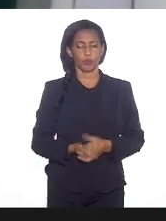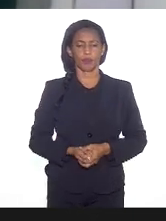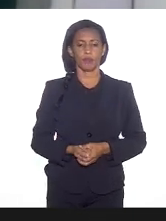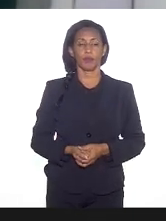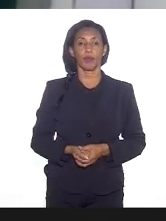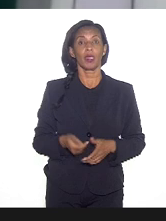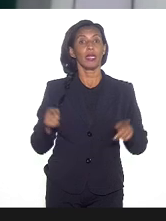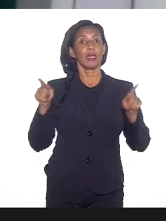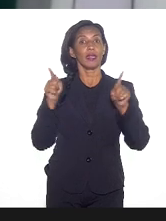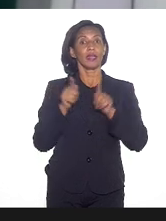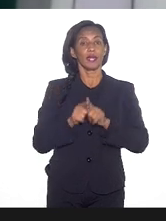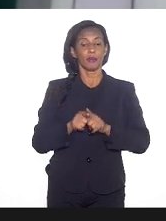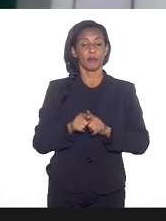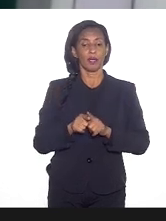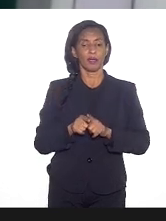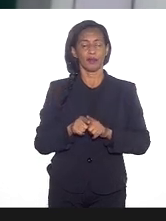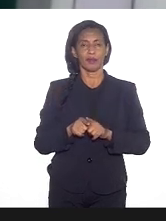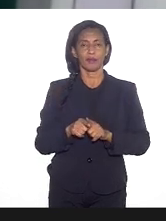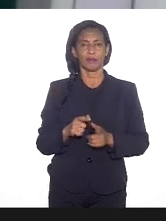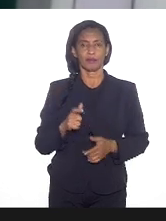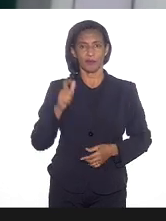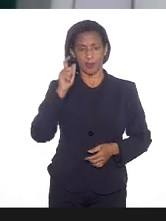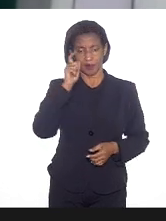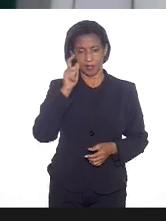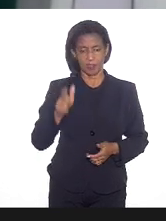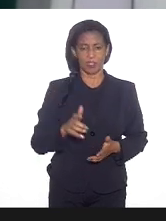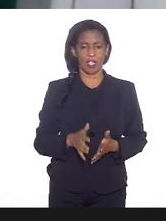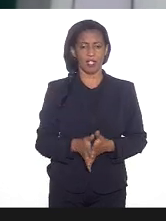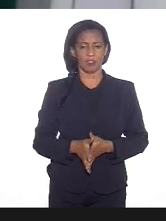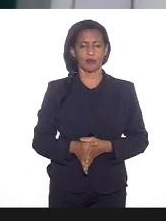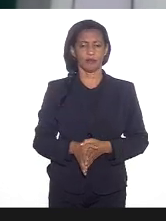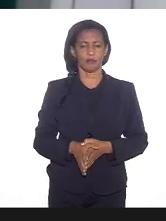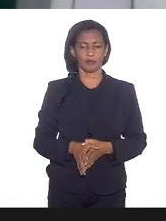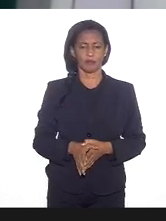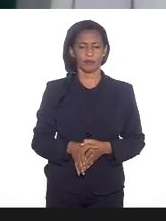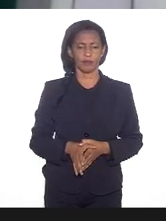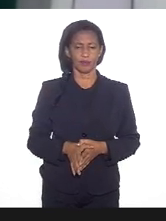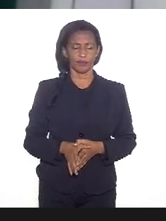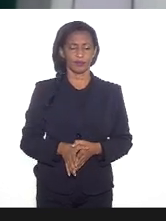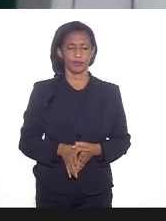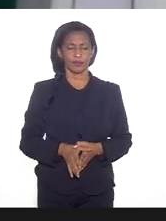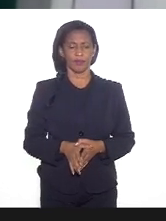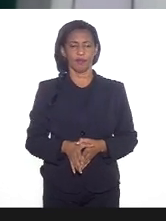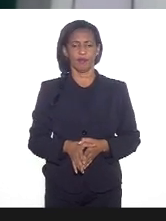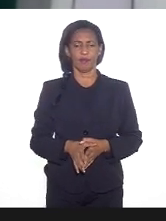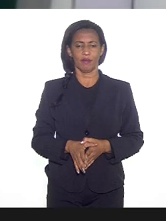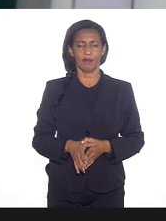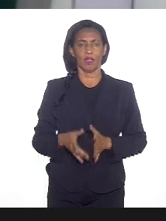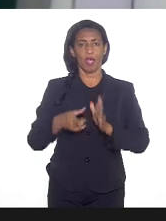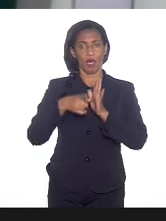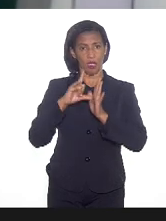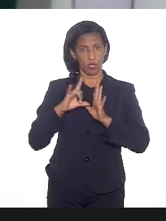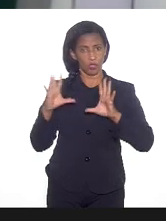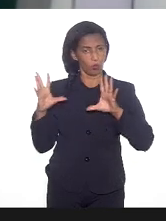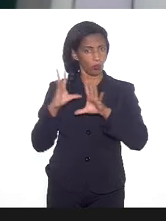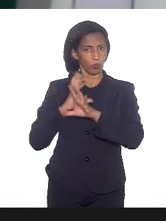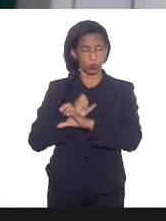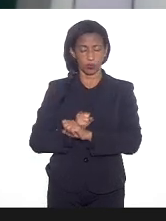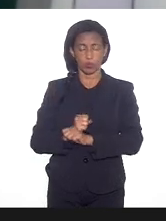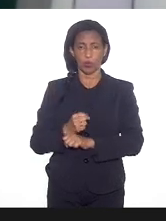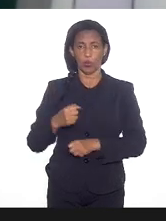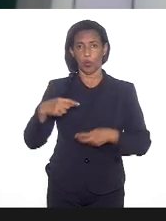queria chamar a atenção, antes de concluir, já me alonguei demais, eu queria chamar a atenção, antes de concluir, para